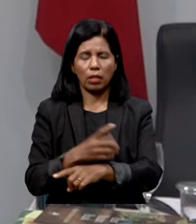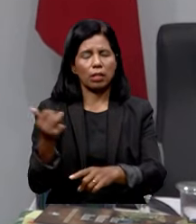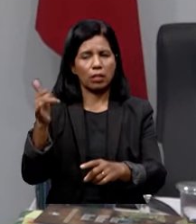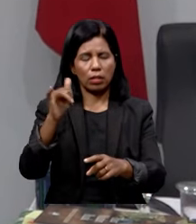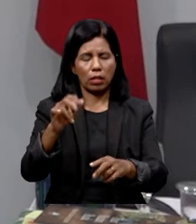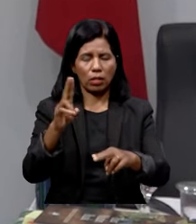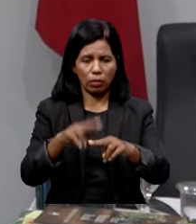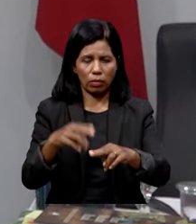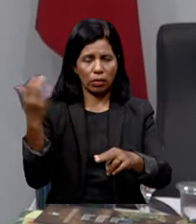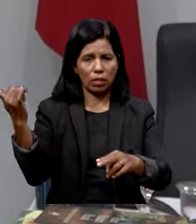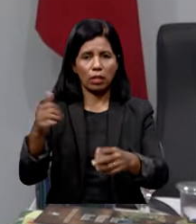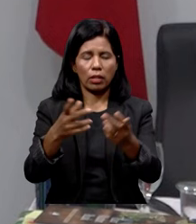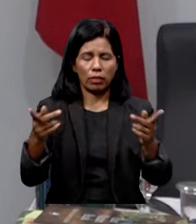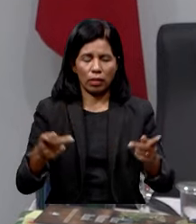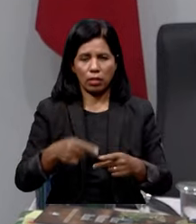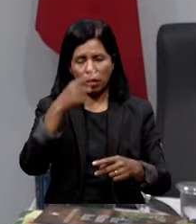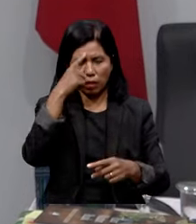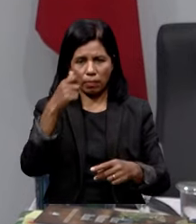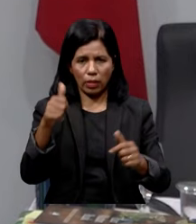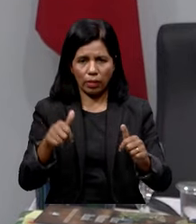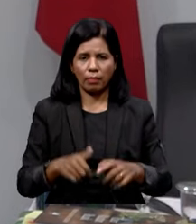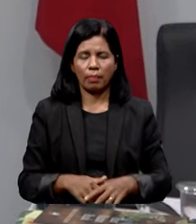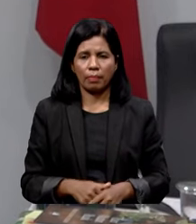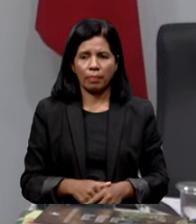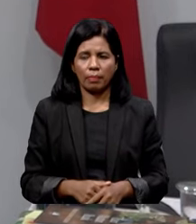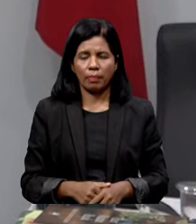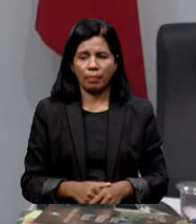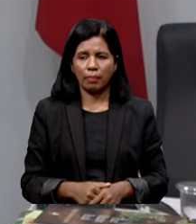todo isso não fato. Também, né?